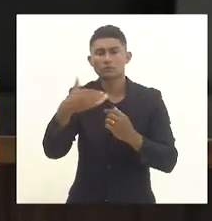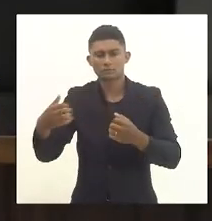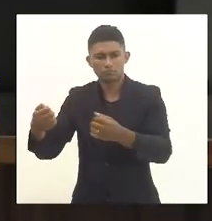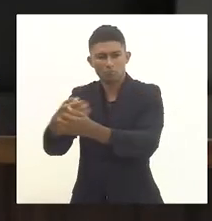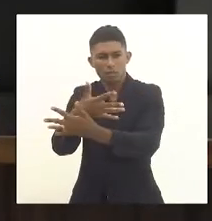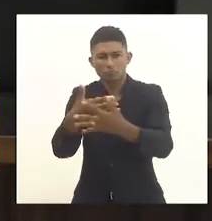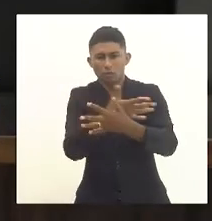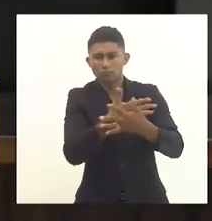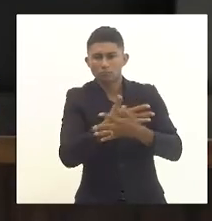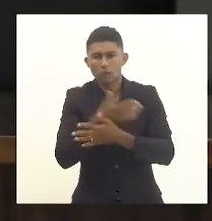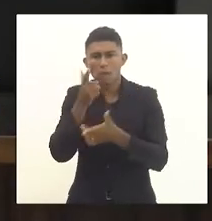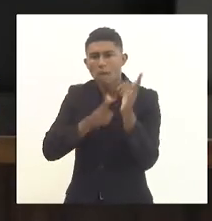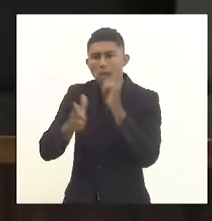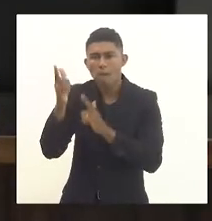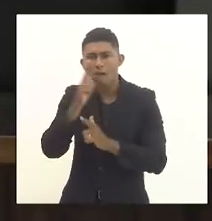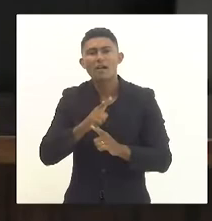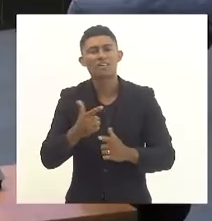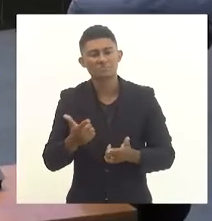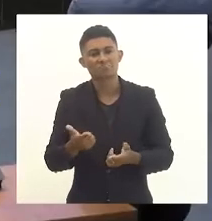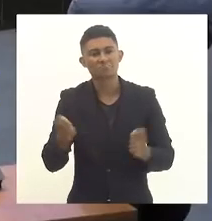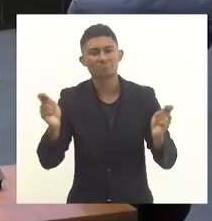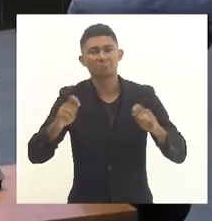à quinta geração móvel.